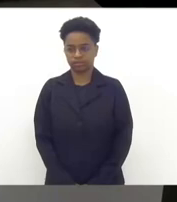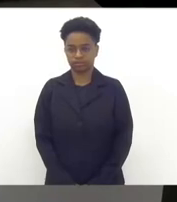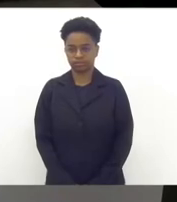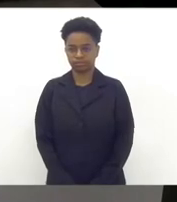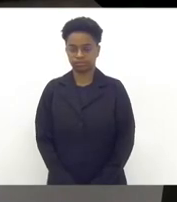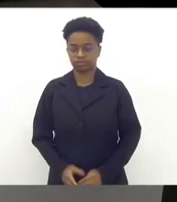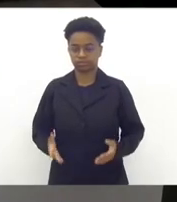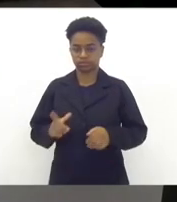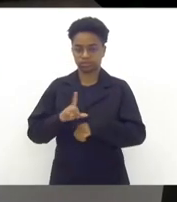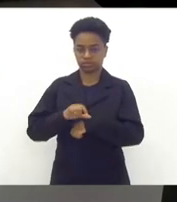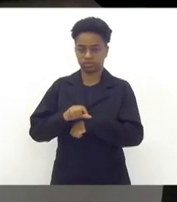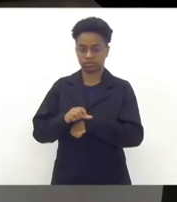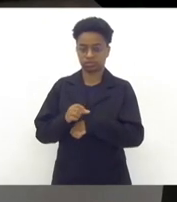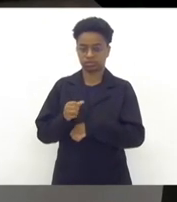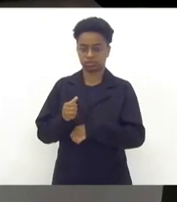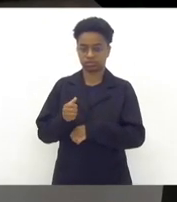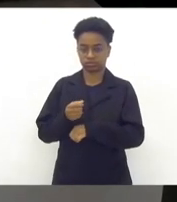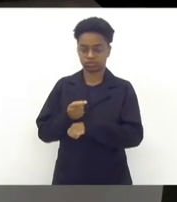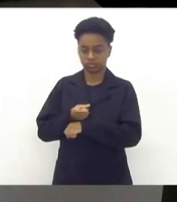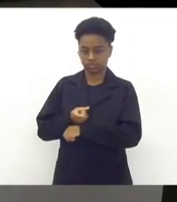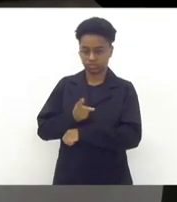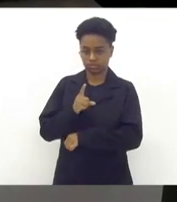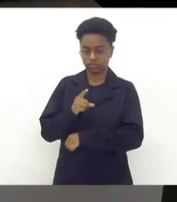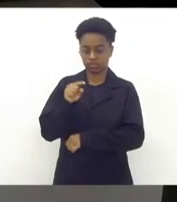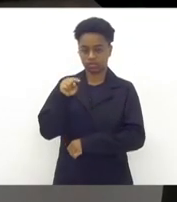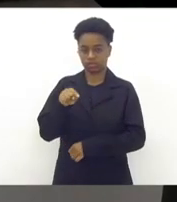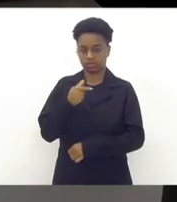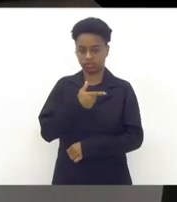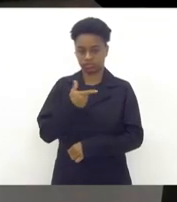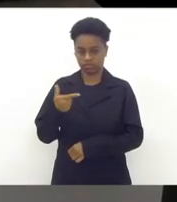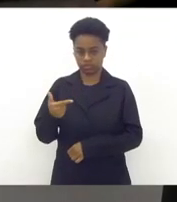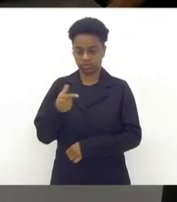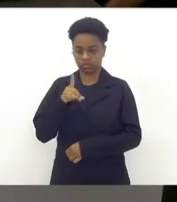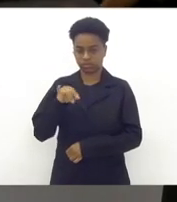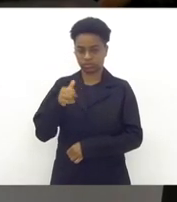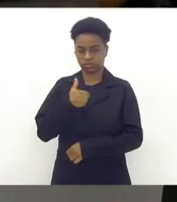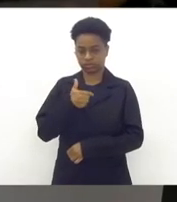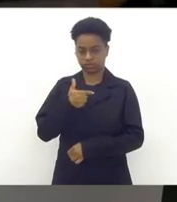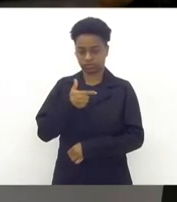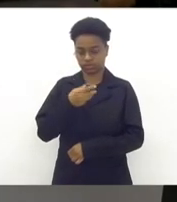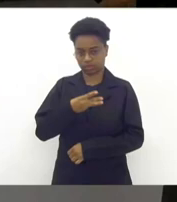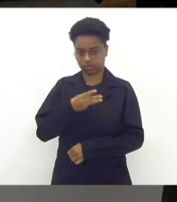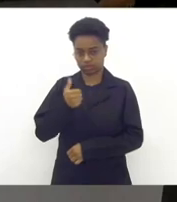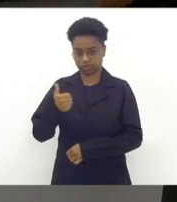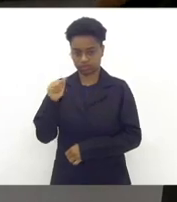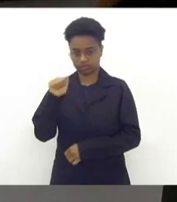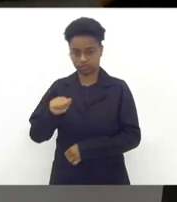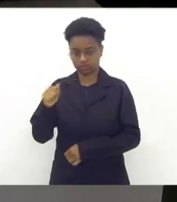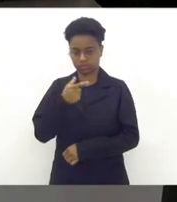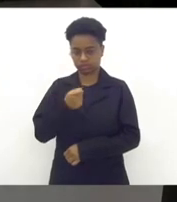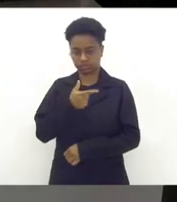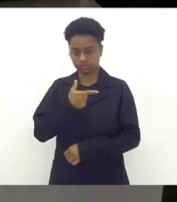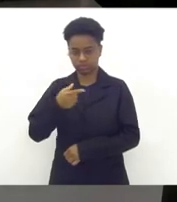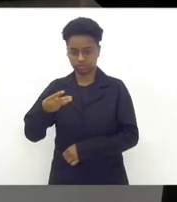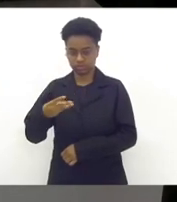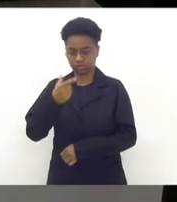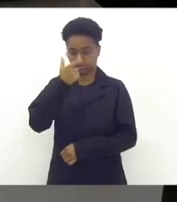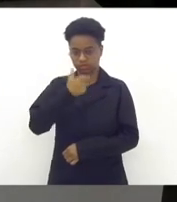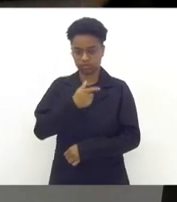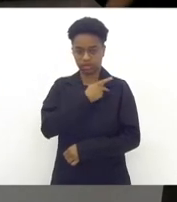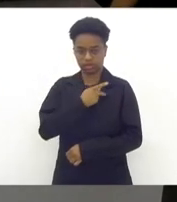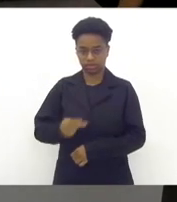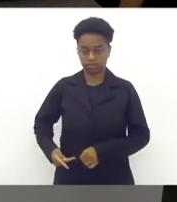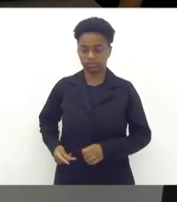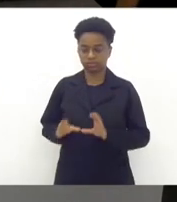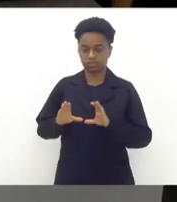Às 13 horas e 22 minutos de 31 de agosto de 2023, na condição de presidenta da